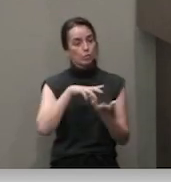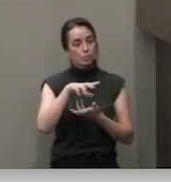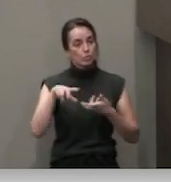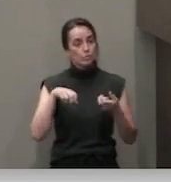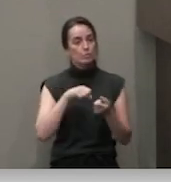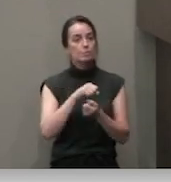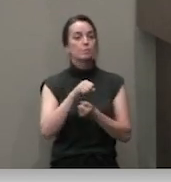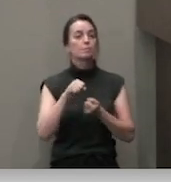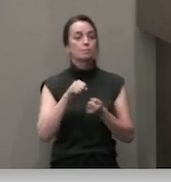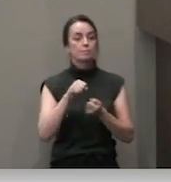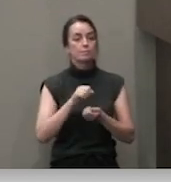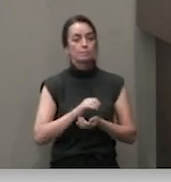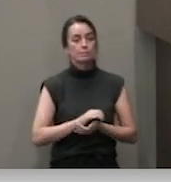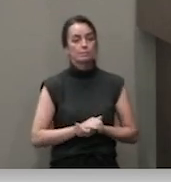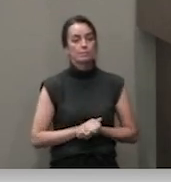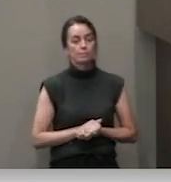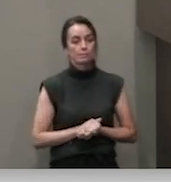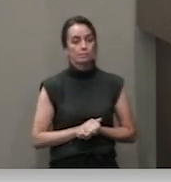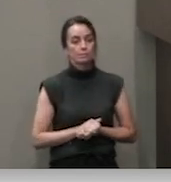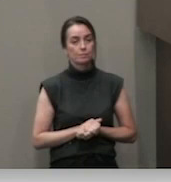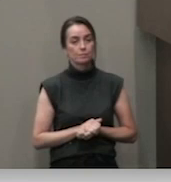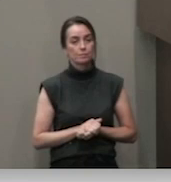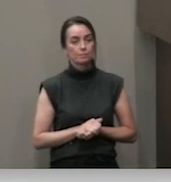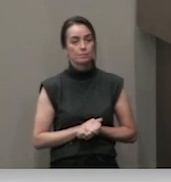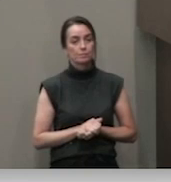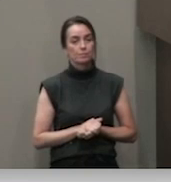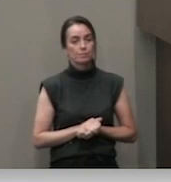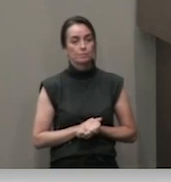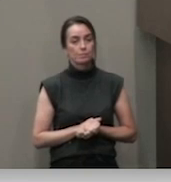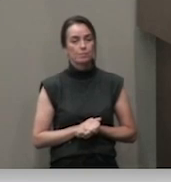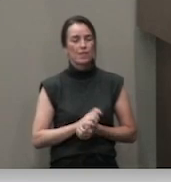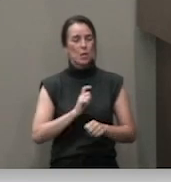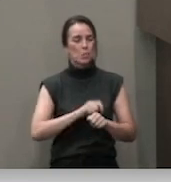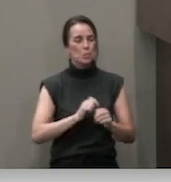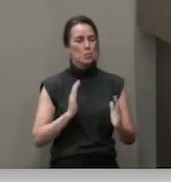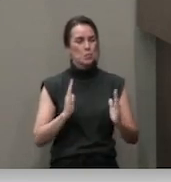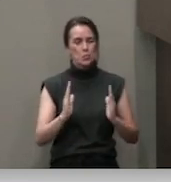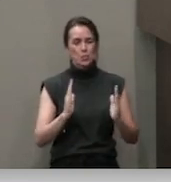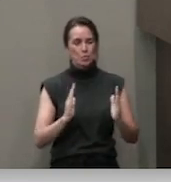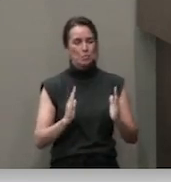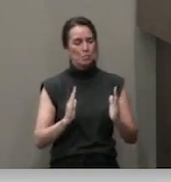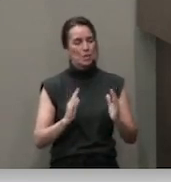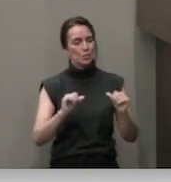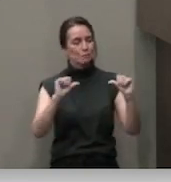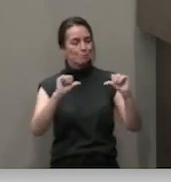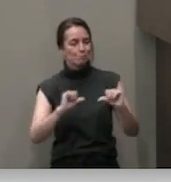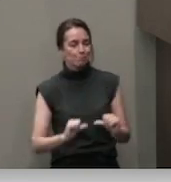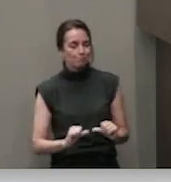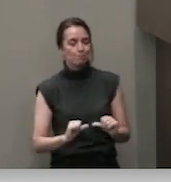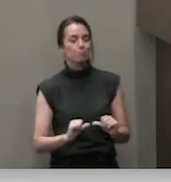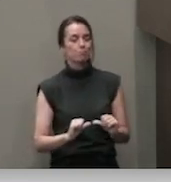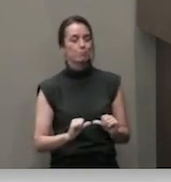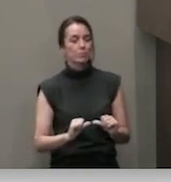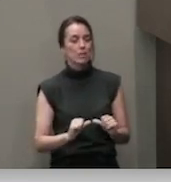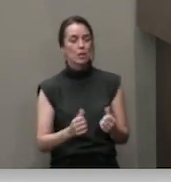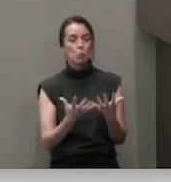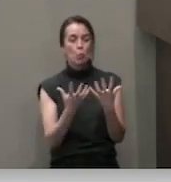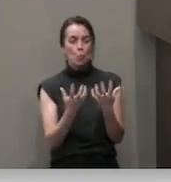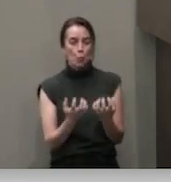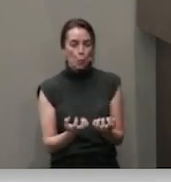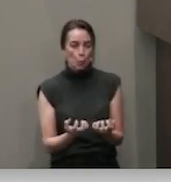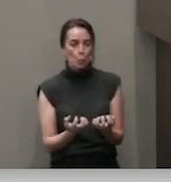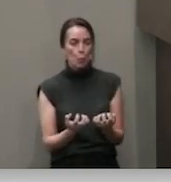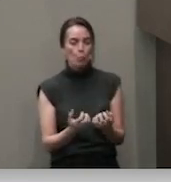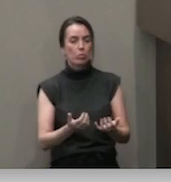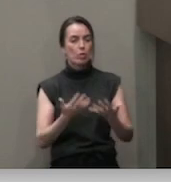nossos recursos hídricos em momentos críticos como períodos de seca e eventos climáticos